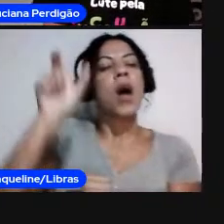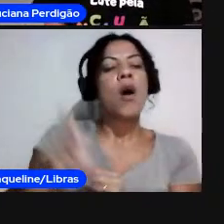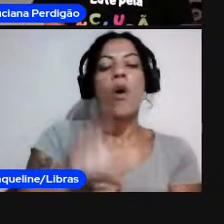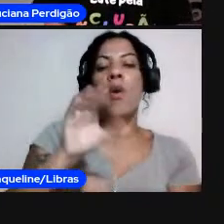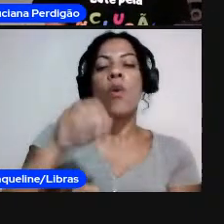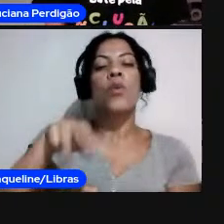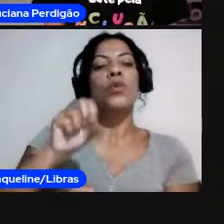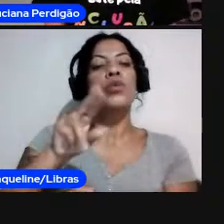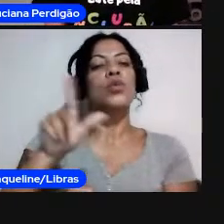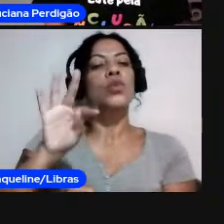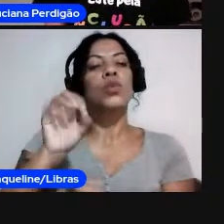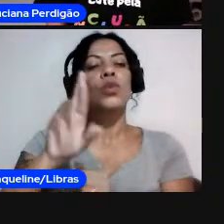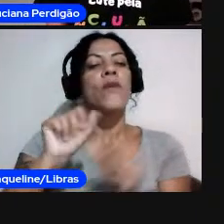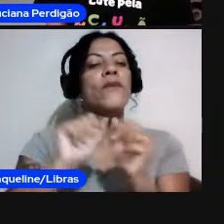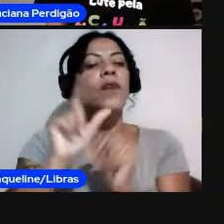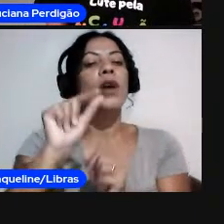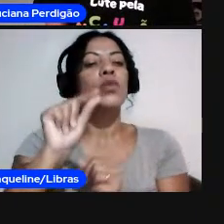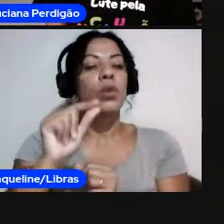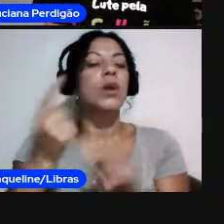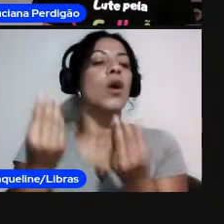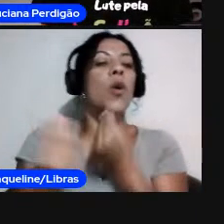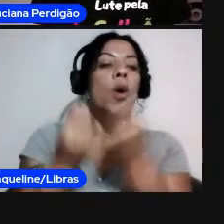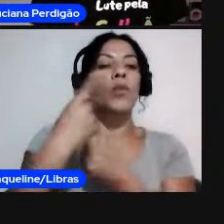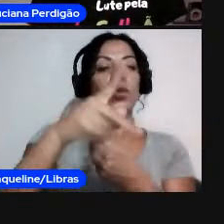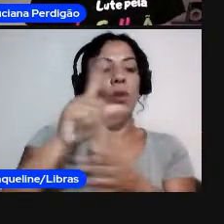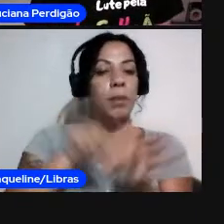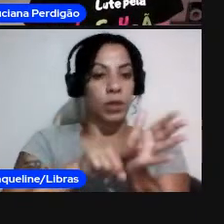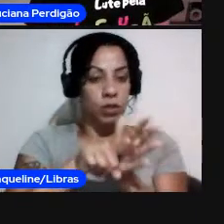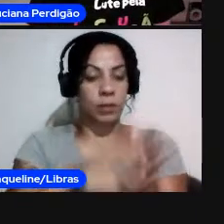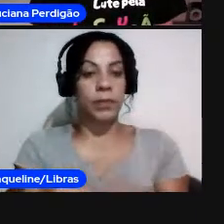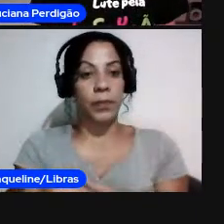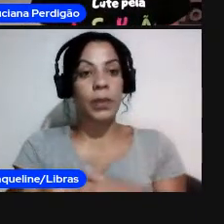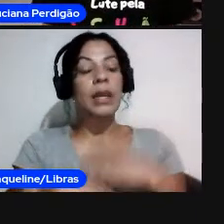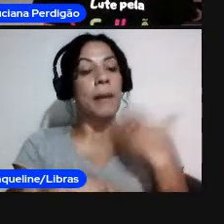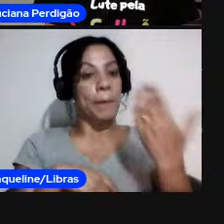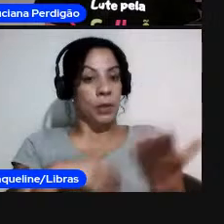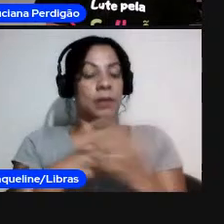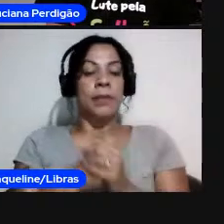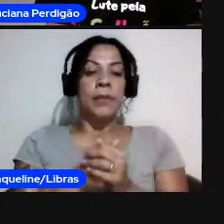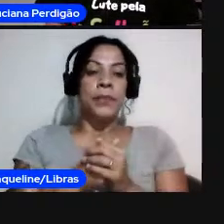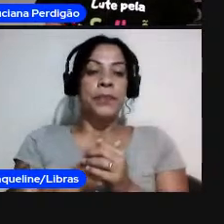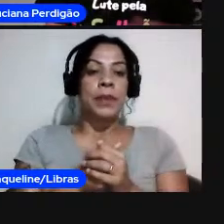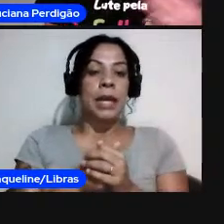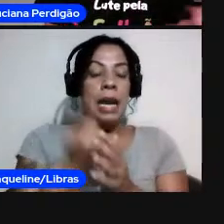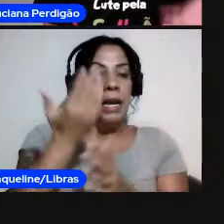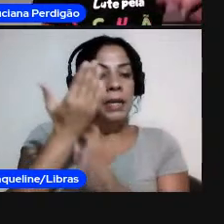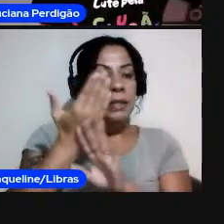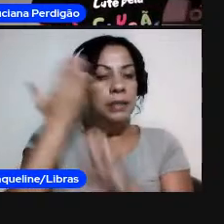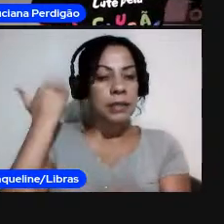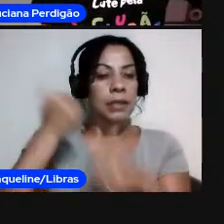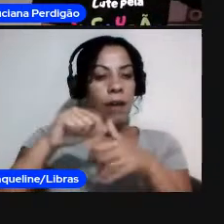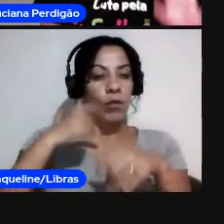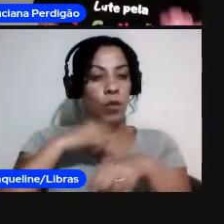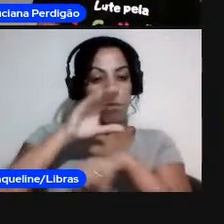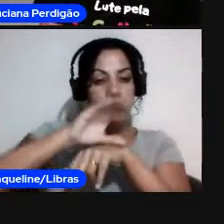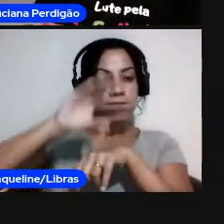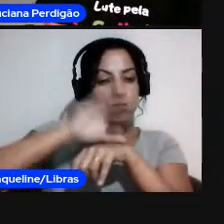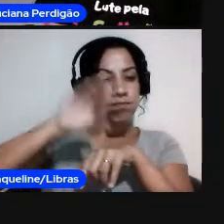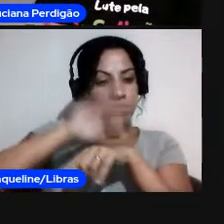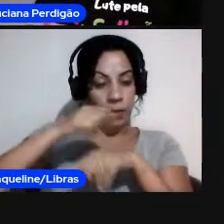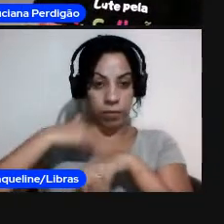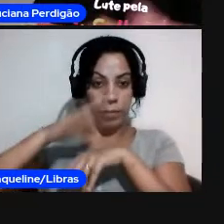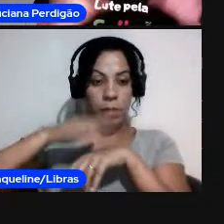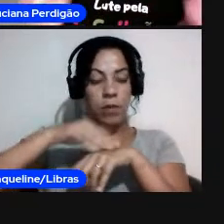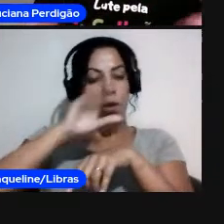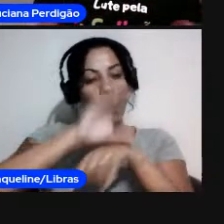da sua pesquisa, Luciana. Pois é, desde os cursos, né, que eu fiz, desde do